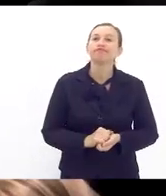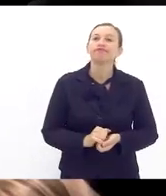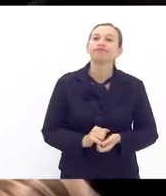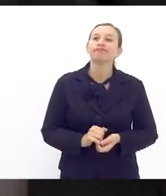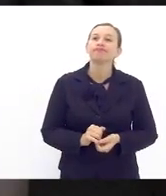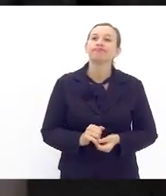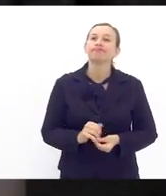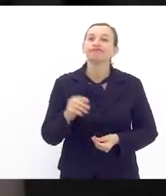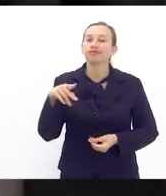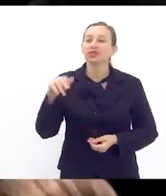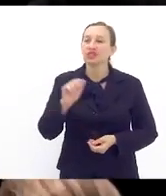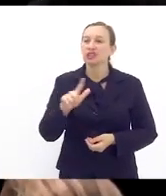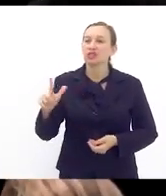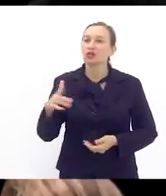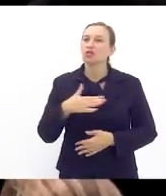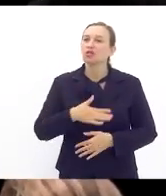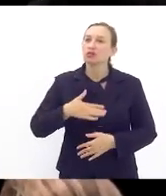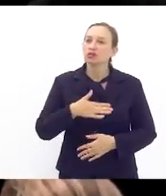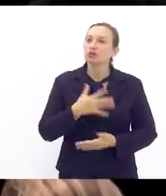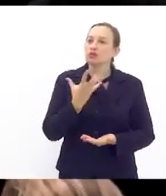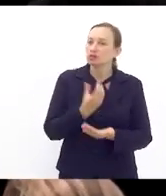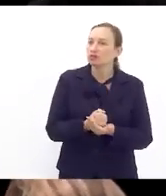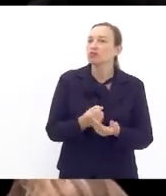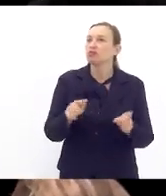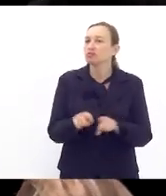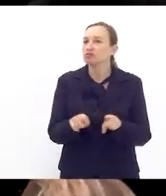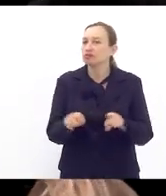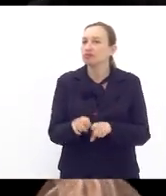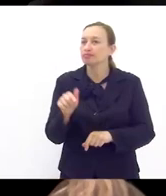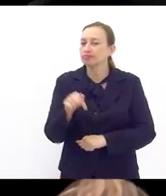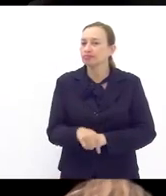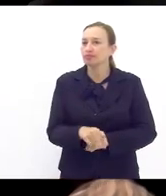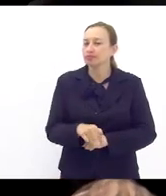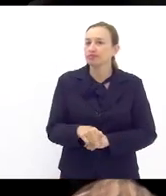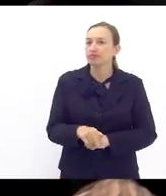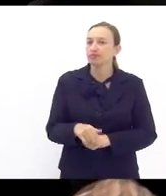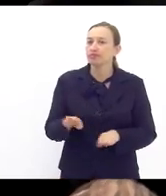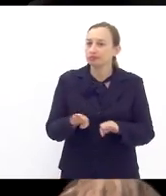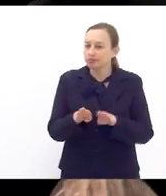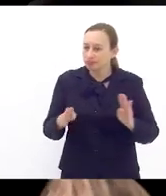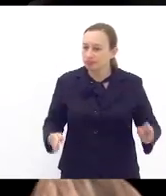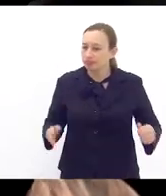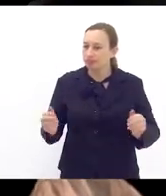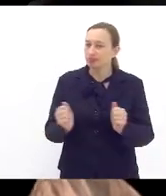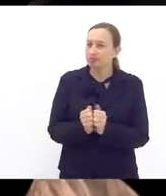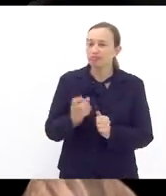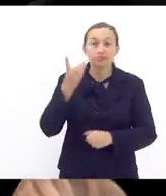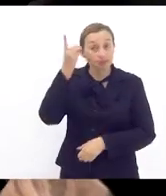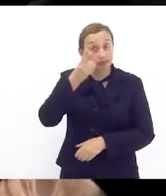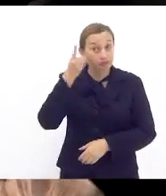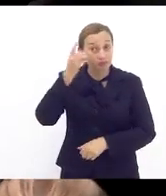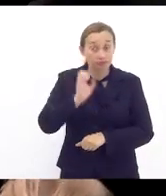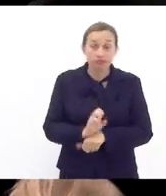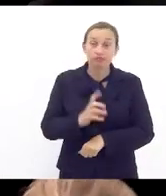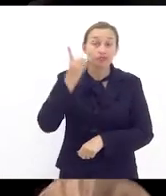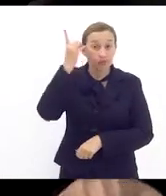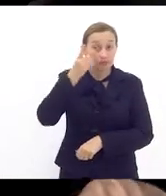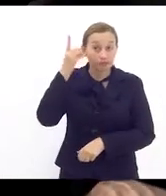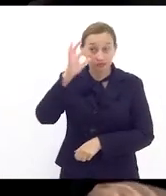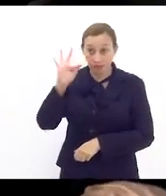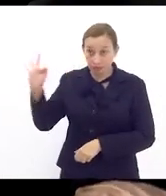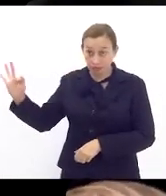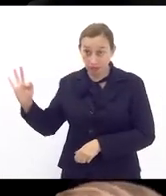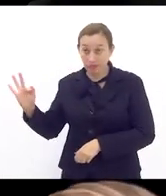Daniel eu gostaria de registrar também aqui compondo a mesa com os deputados estaduais e deputado federal e